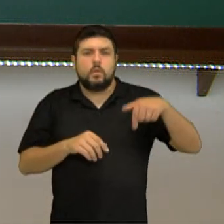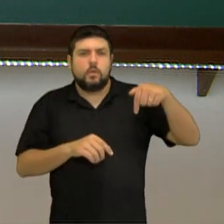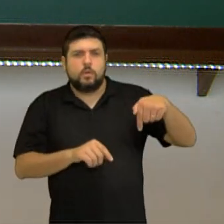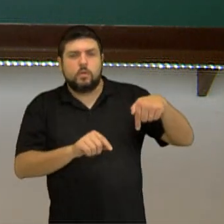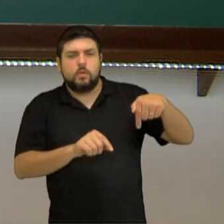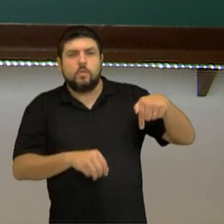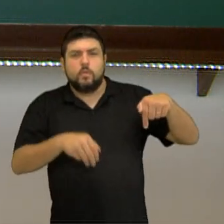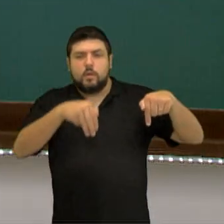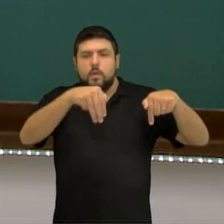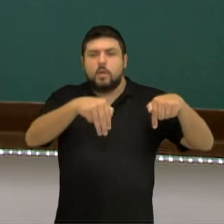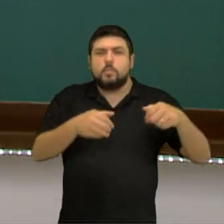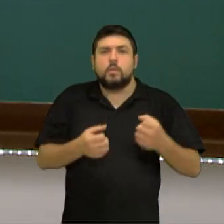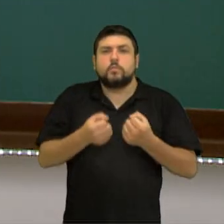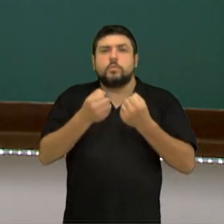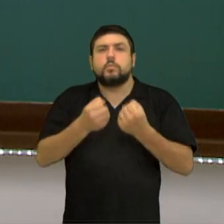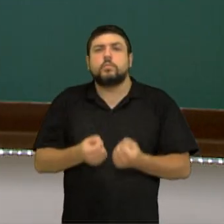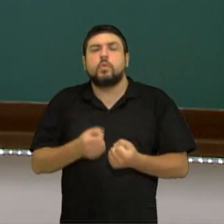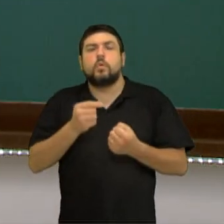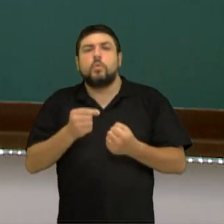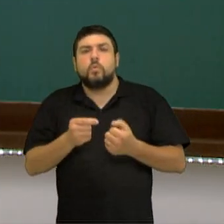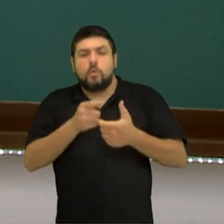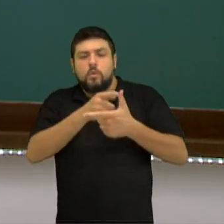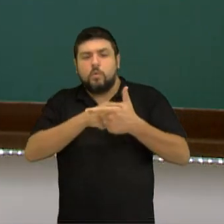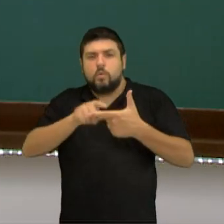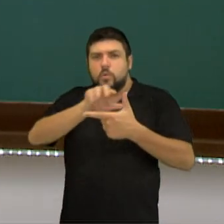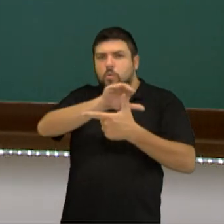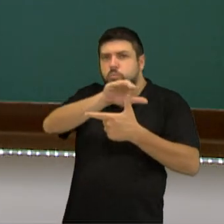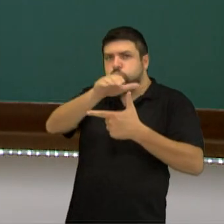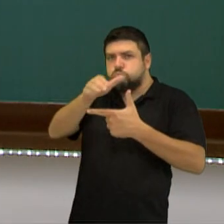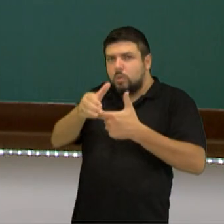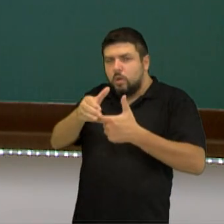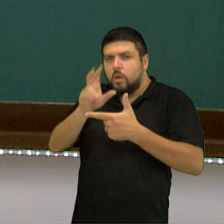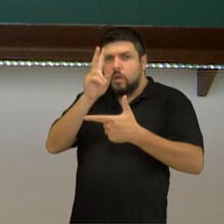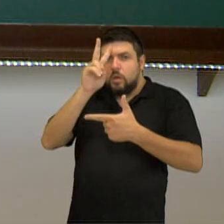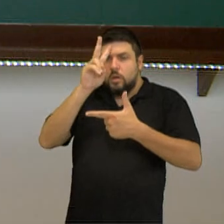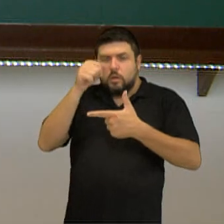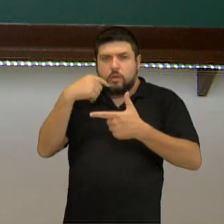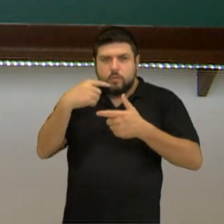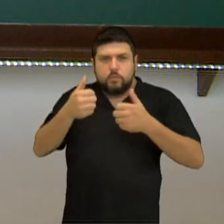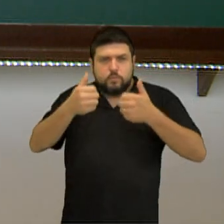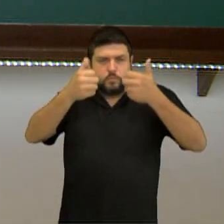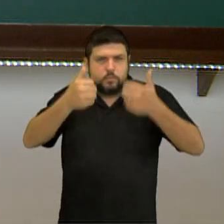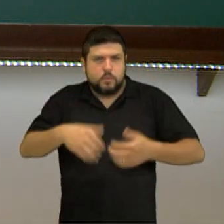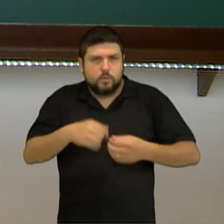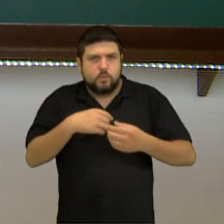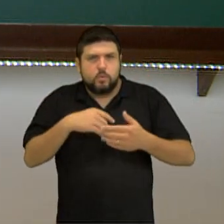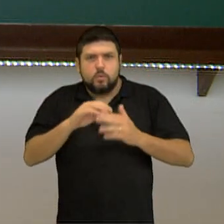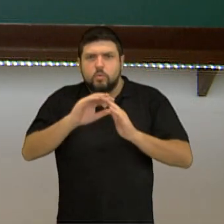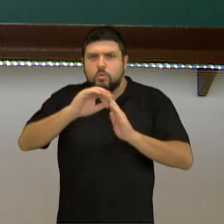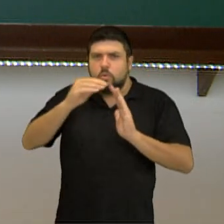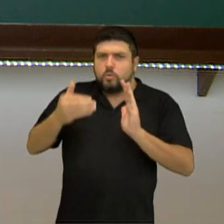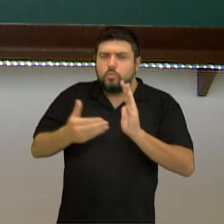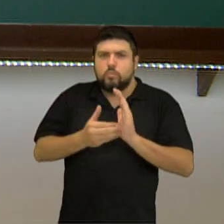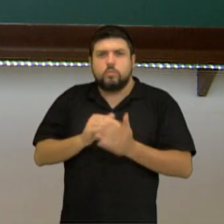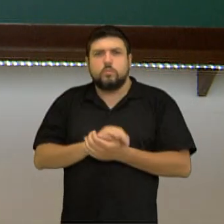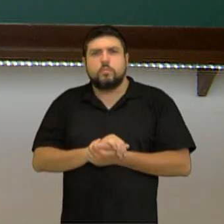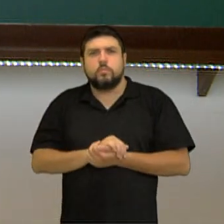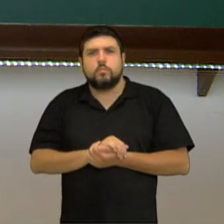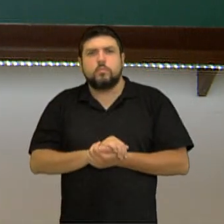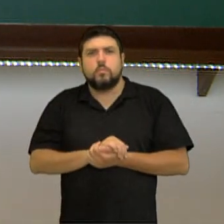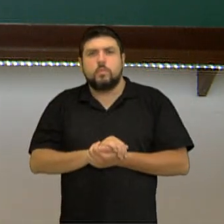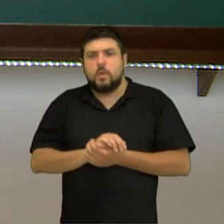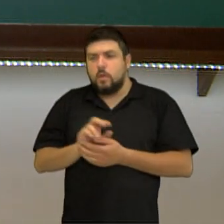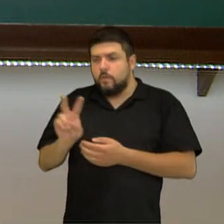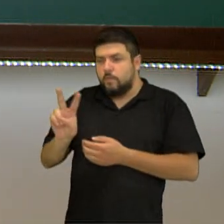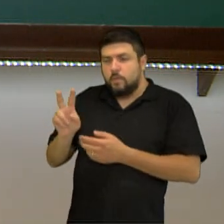a massa envolvida nesse caso é a massa do conjunto, lembre-se que a gente resolveu ali, né? É a massa de todo mundo, certo? Como eles estão compartilhando a mesma